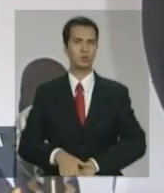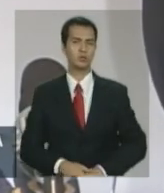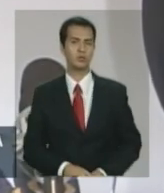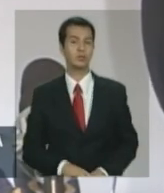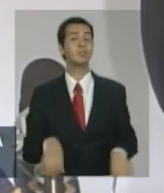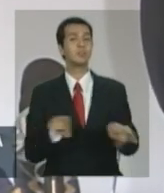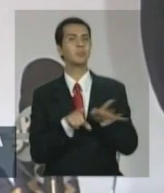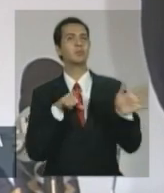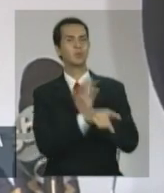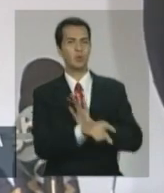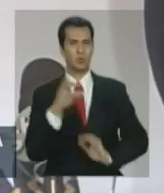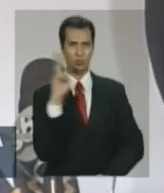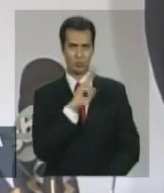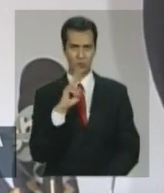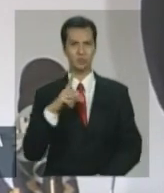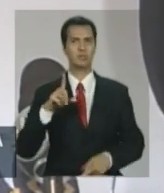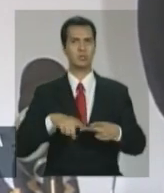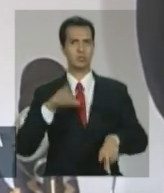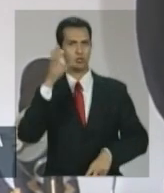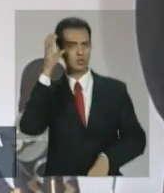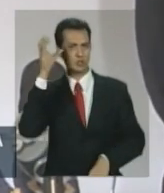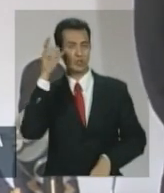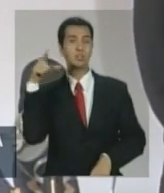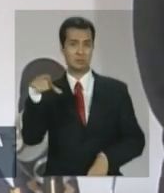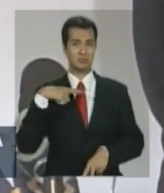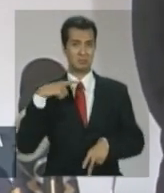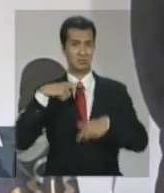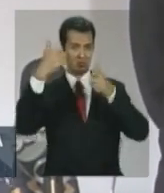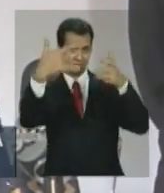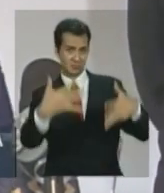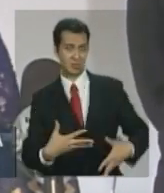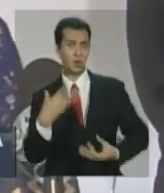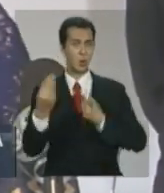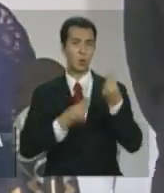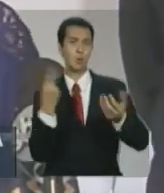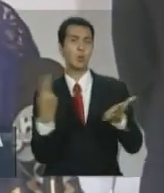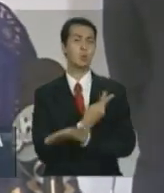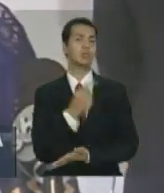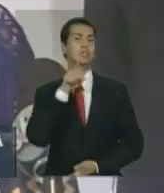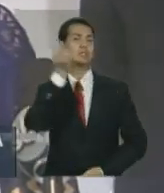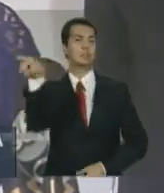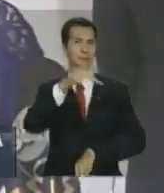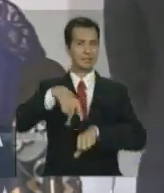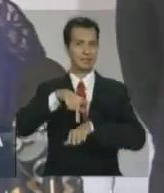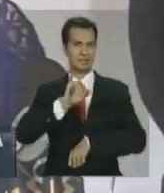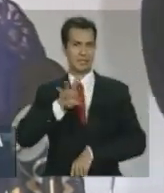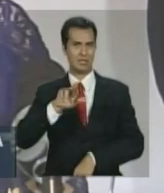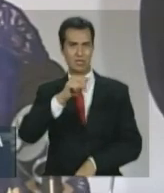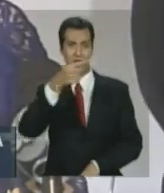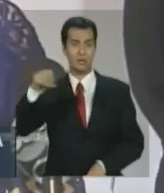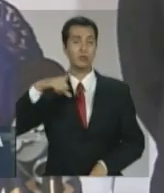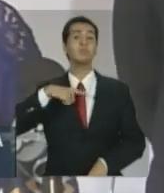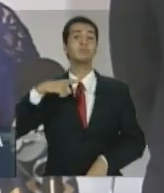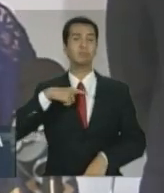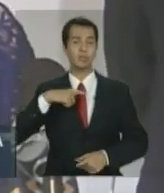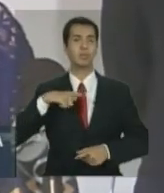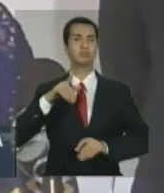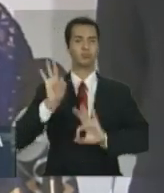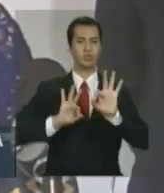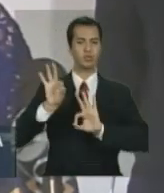Rússia e a China compartilham informações com a senhora sobre o programa nuclear iraniano. Olha, eu vou dizer uma coisa para vocês. As